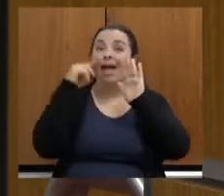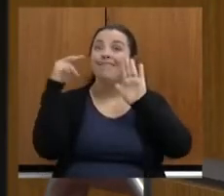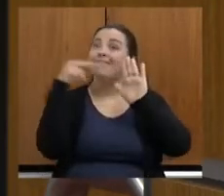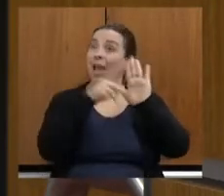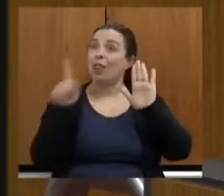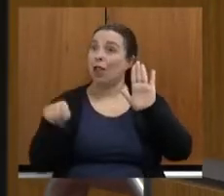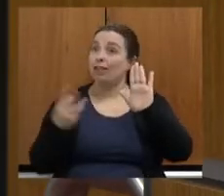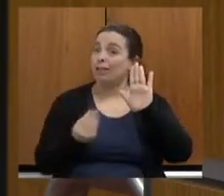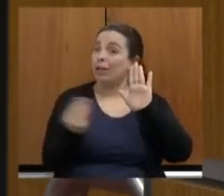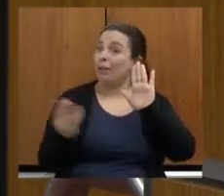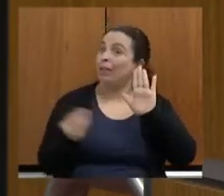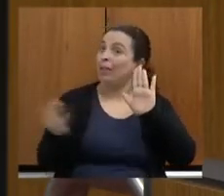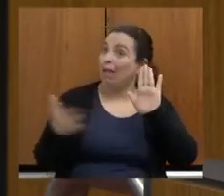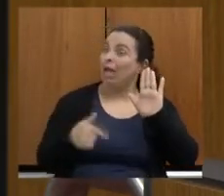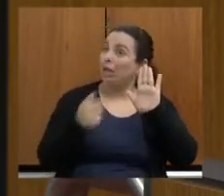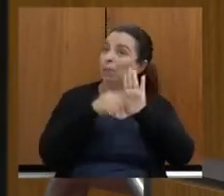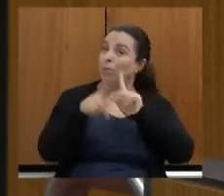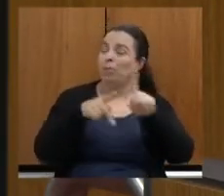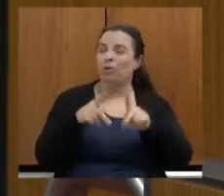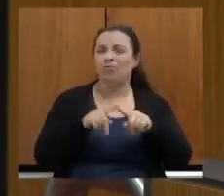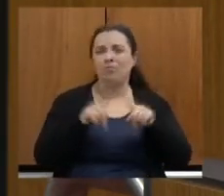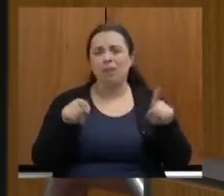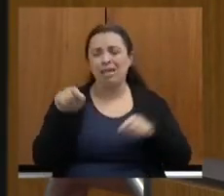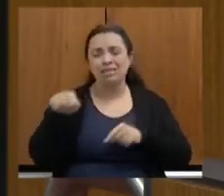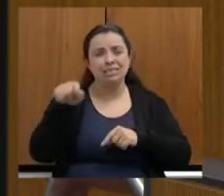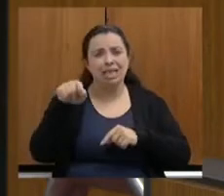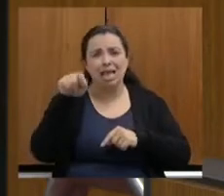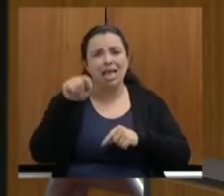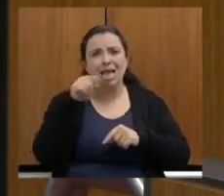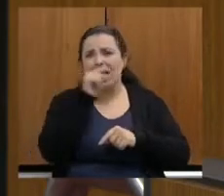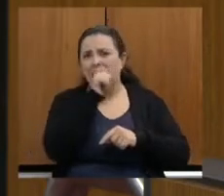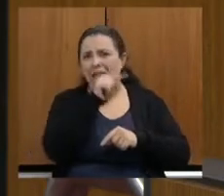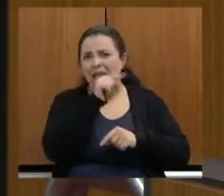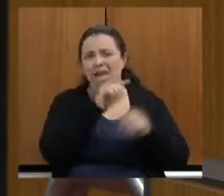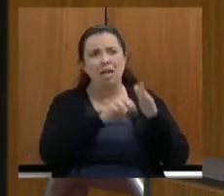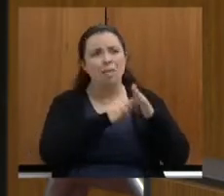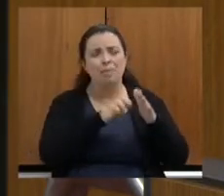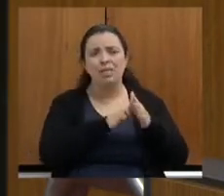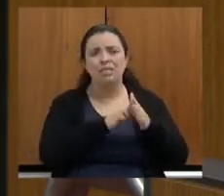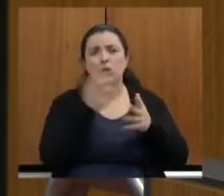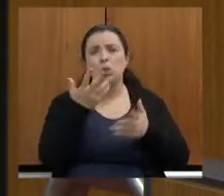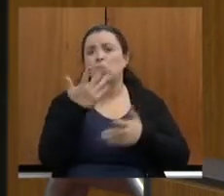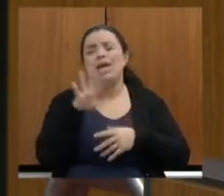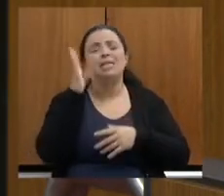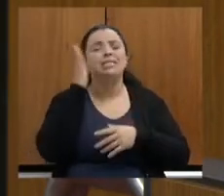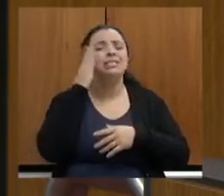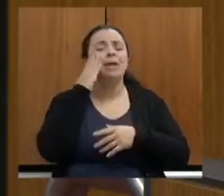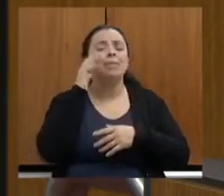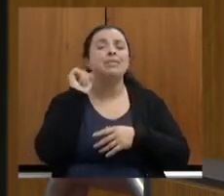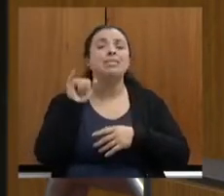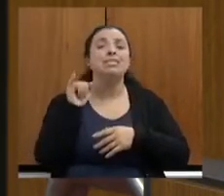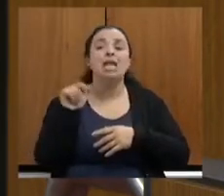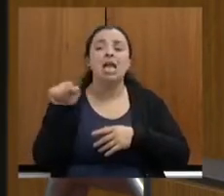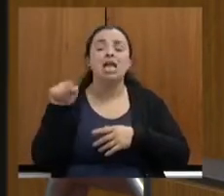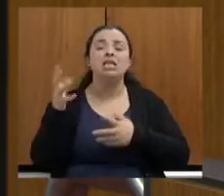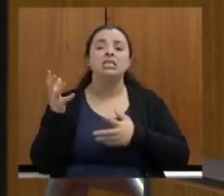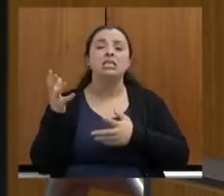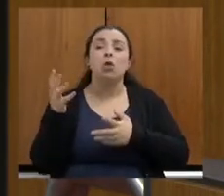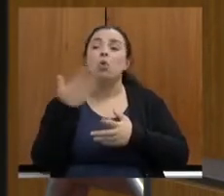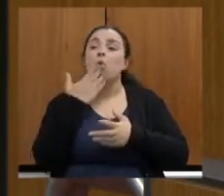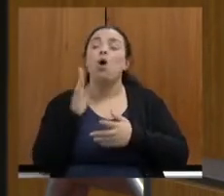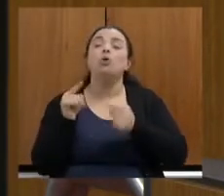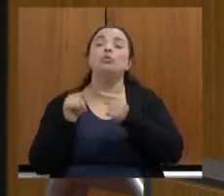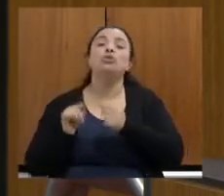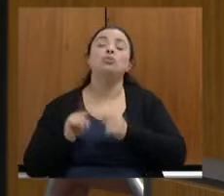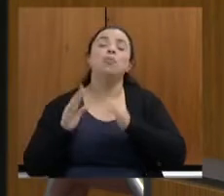mas em momento algum eles querem saber se a gente quer uma casa melhor do que a gente tinha porque para mim o que eles